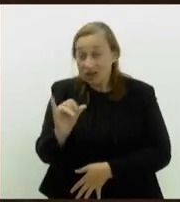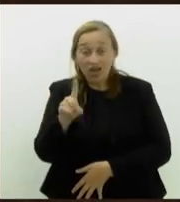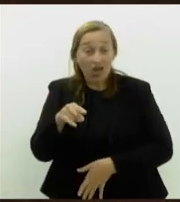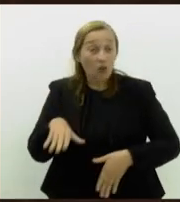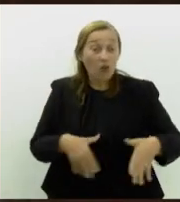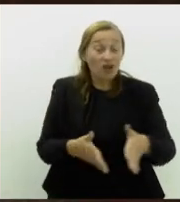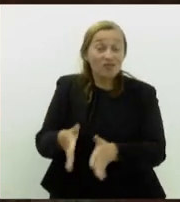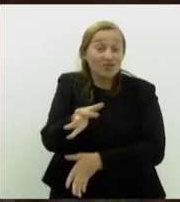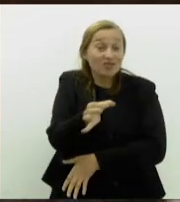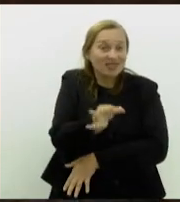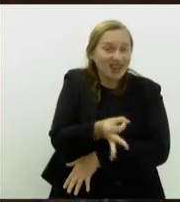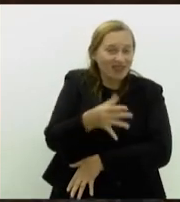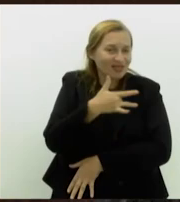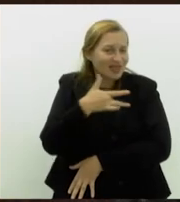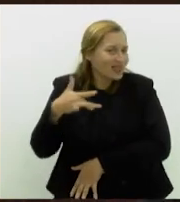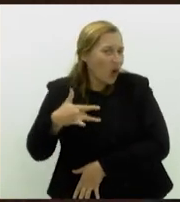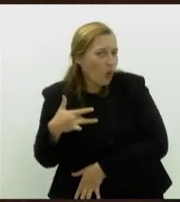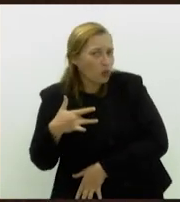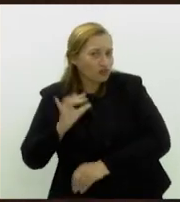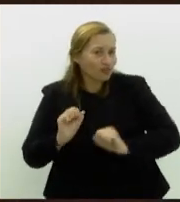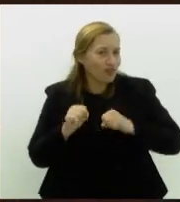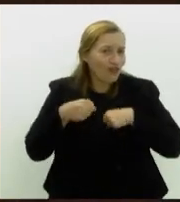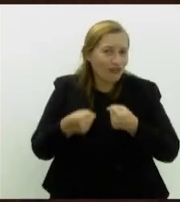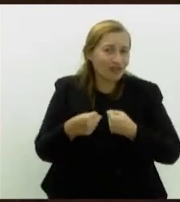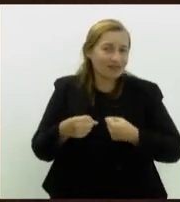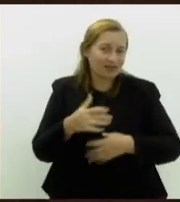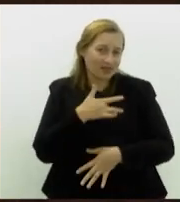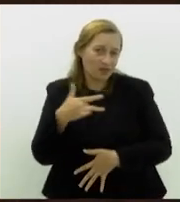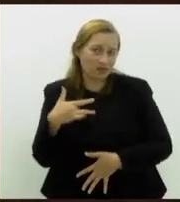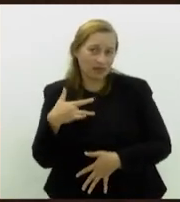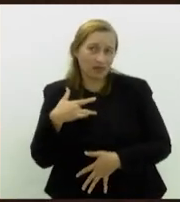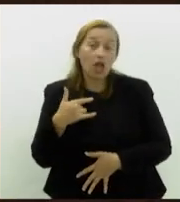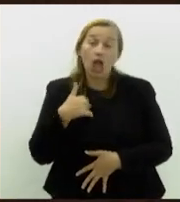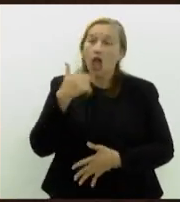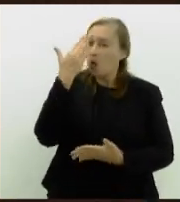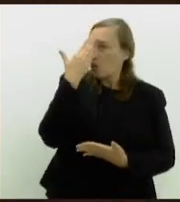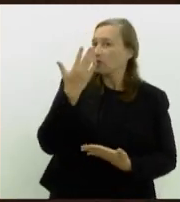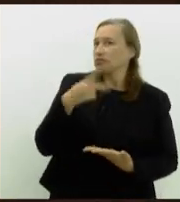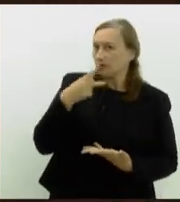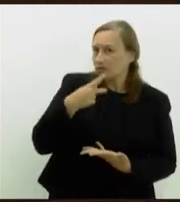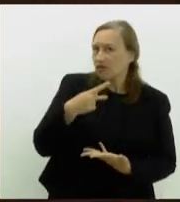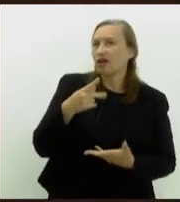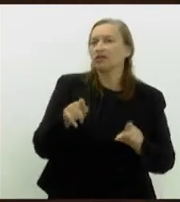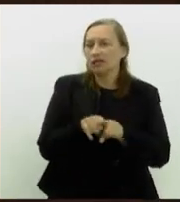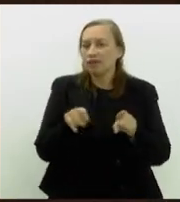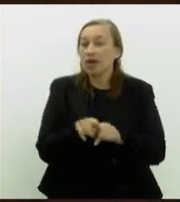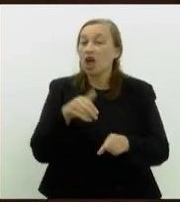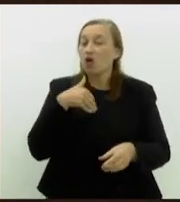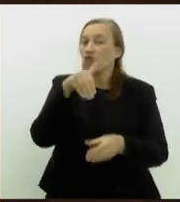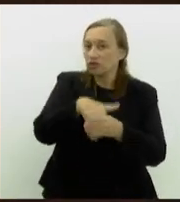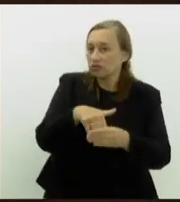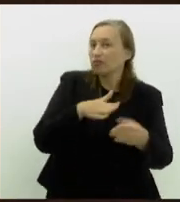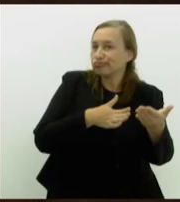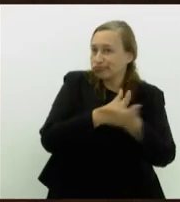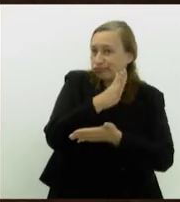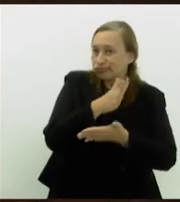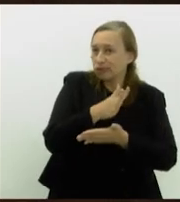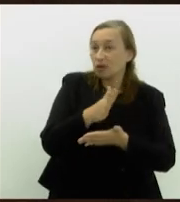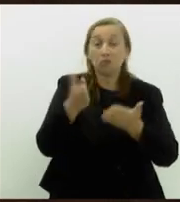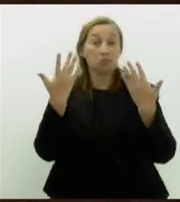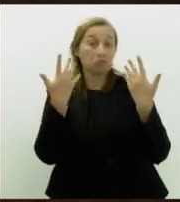caminho da saúde, da defesa da saúde. Eu acrescento o seguinte: eu votei favorável, louvo o